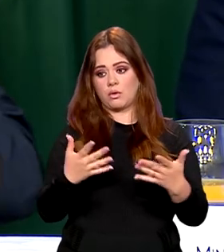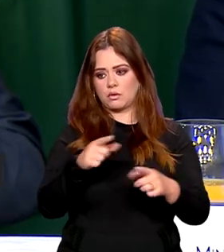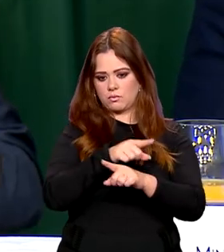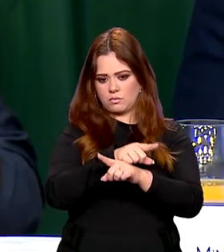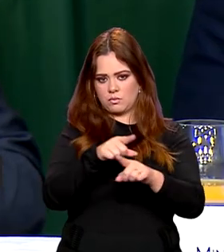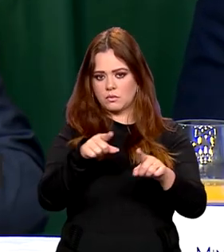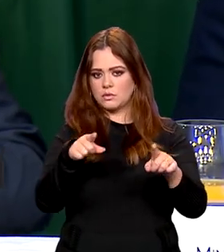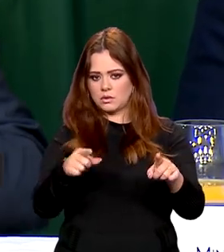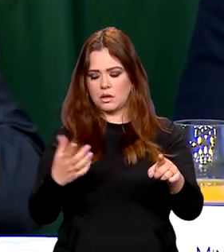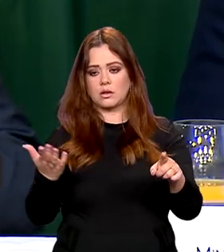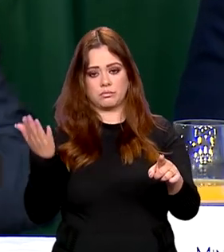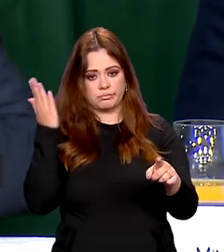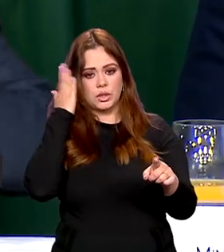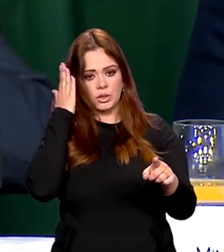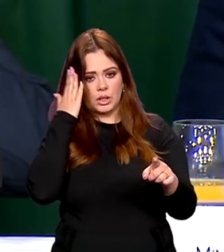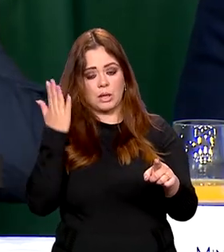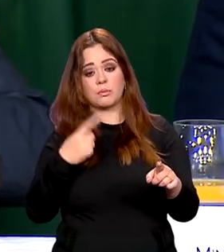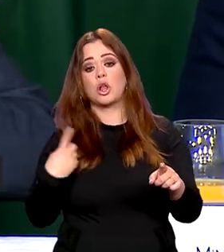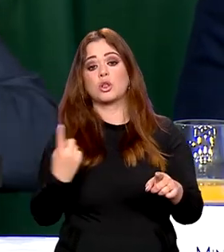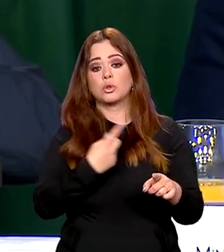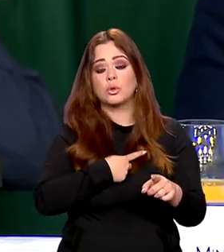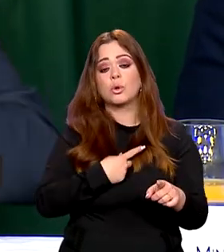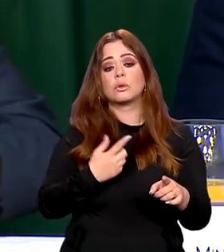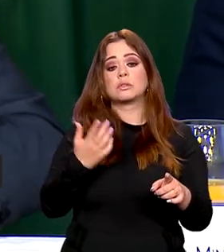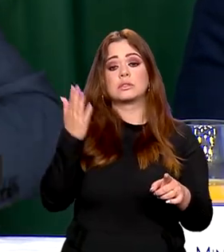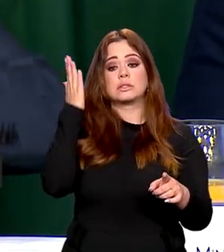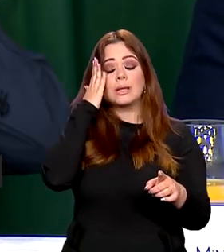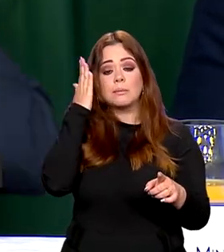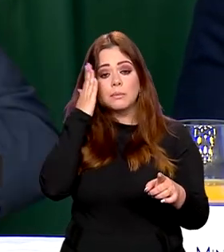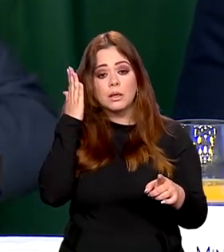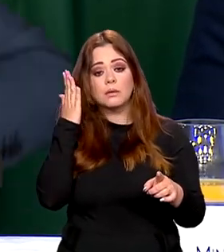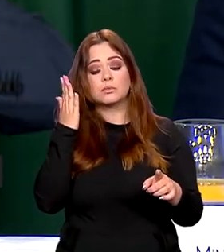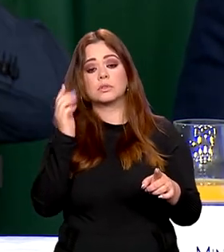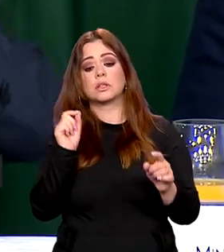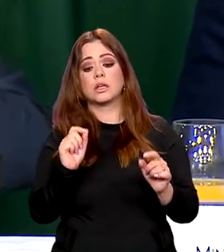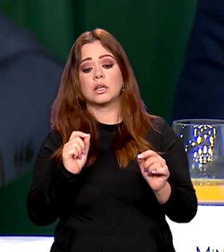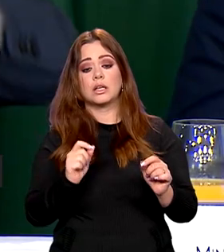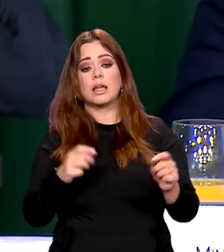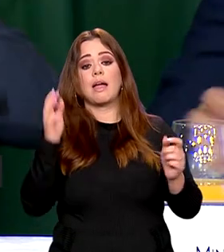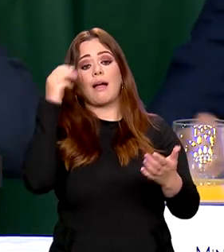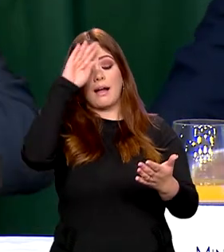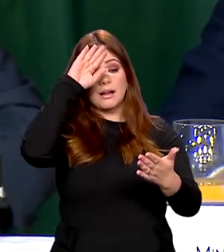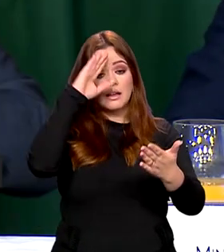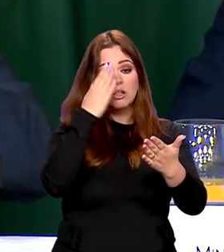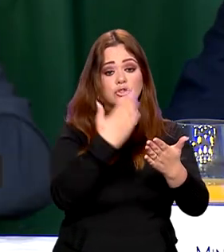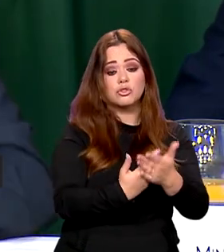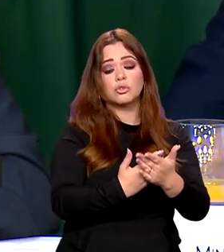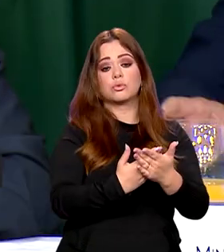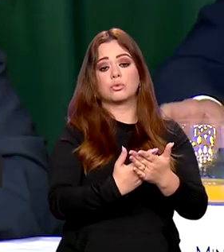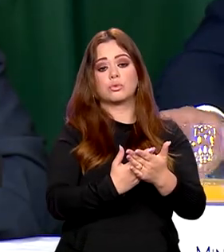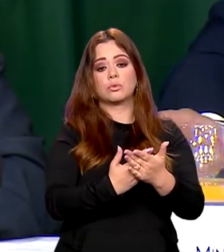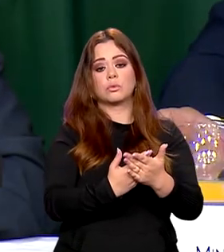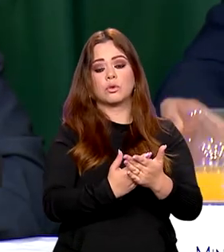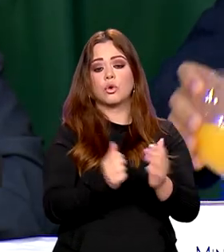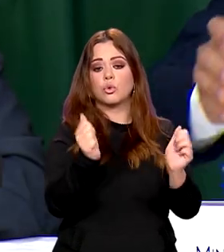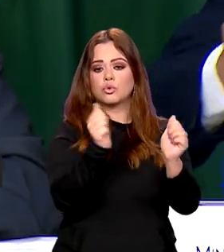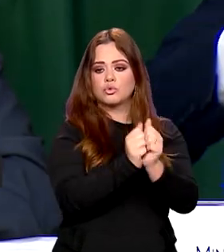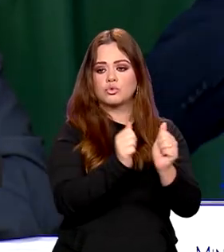alguns mais novos, nós fazemos parte da geração que acreditou no consenso de Washington.